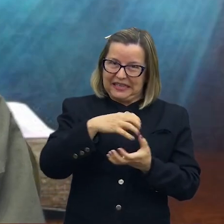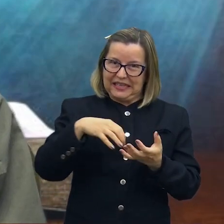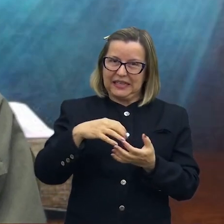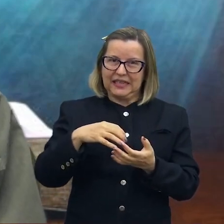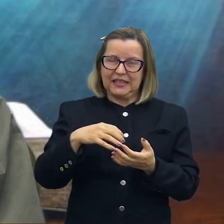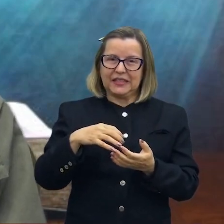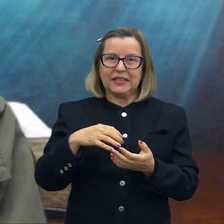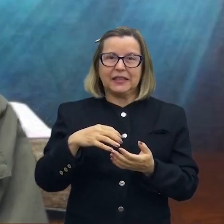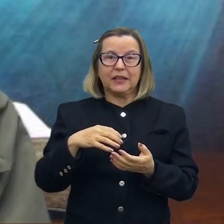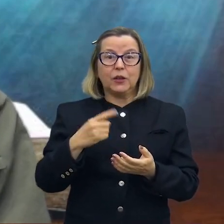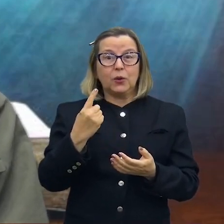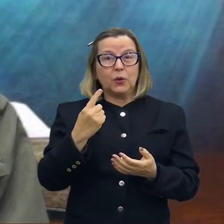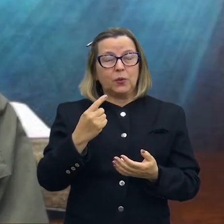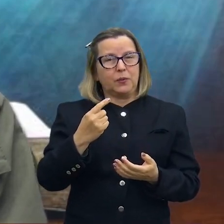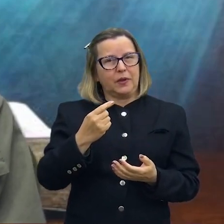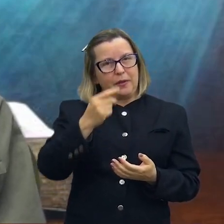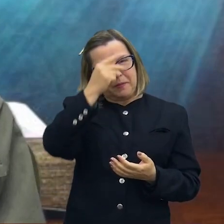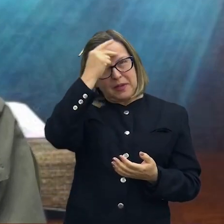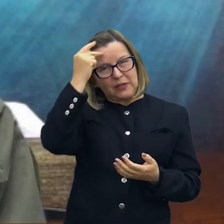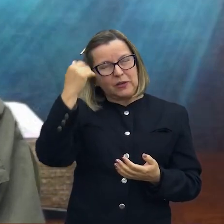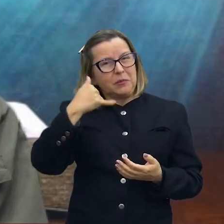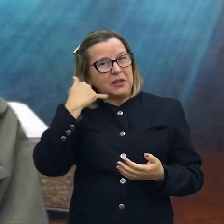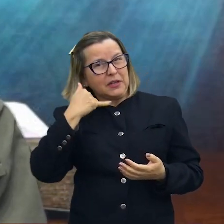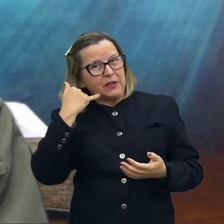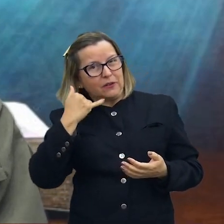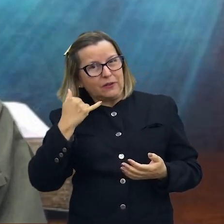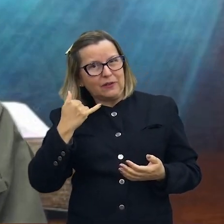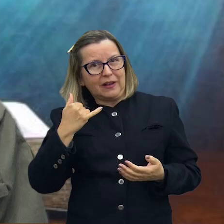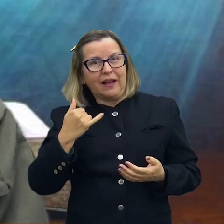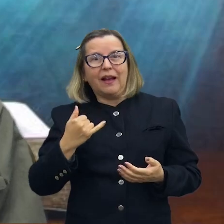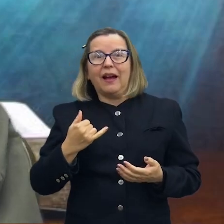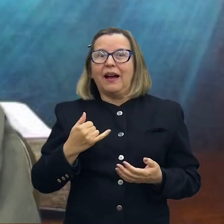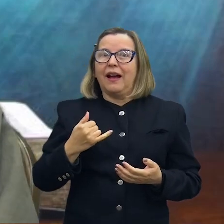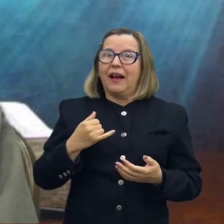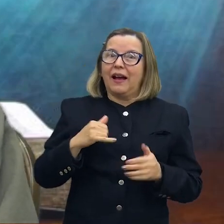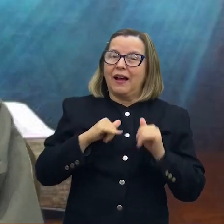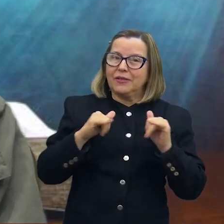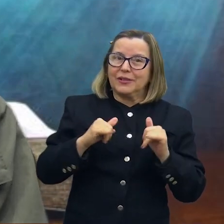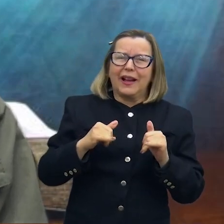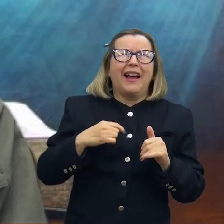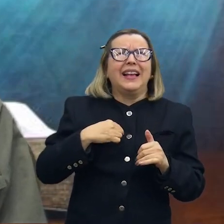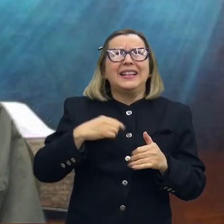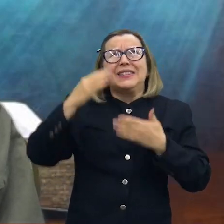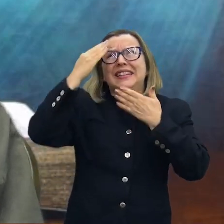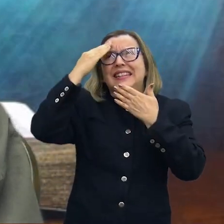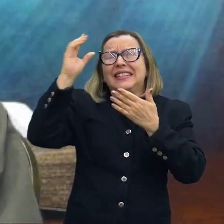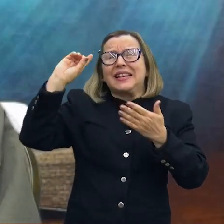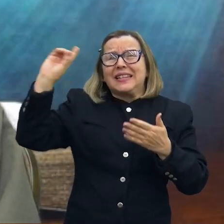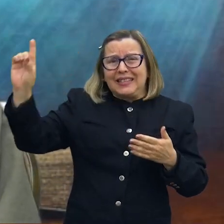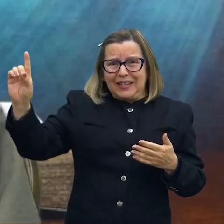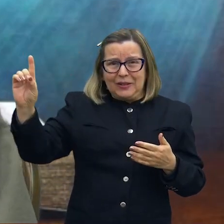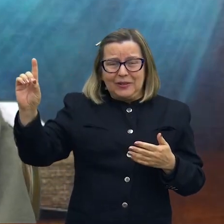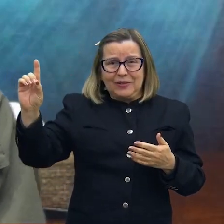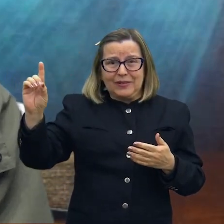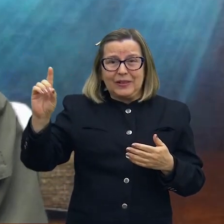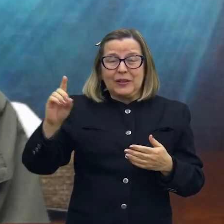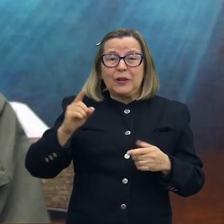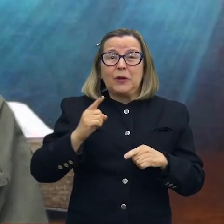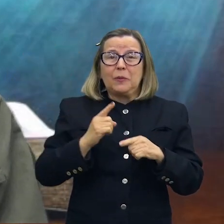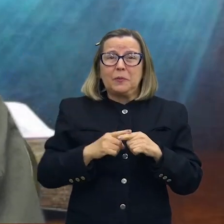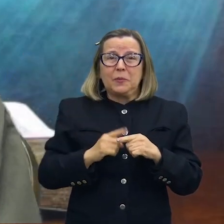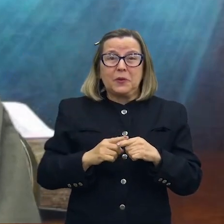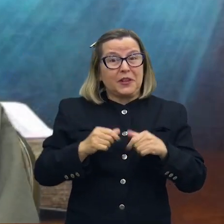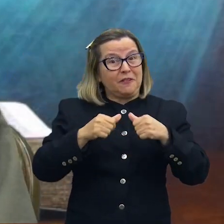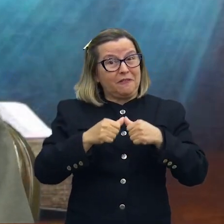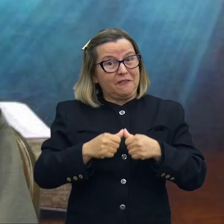Deus de ter ficado aquelas 10 horas ouvindo você matraquear, junto com o Marquinhos Peixoto, sobre essas coisas